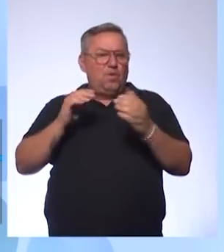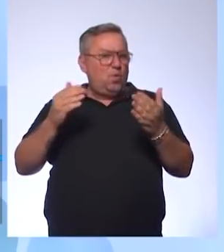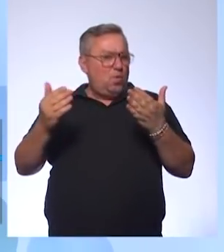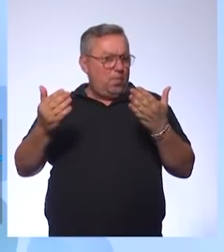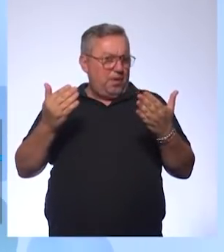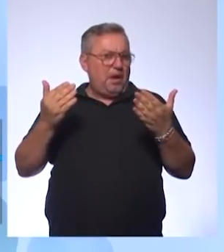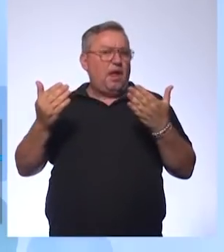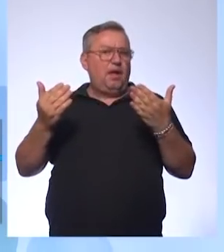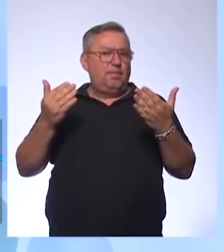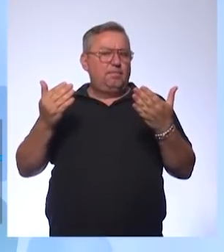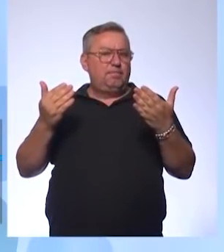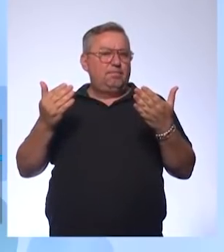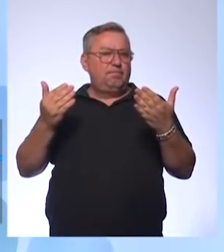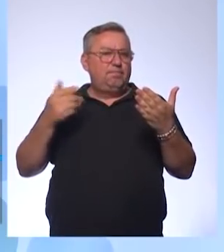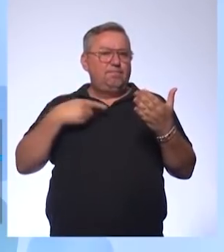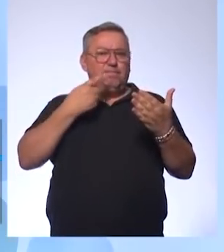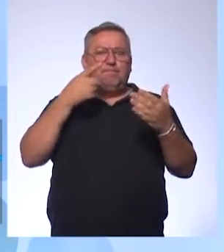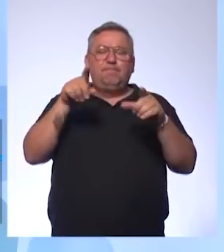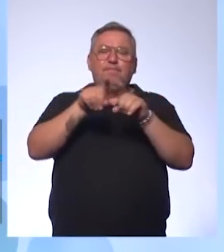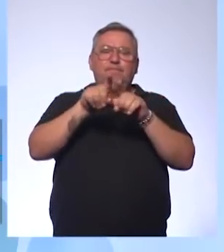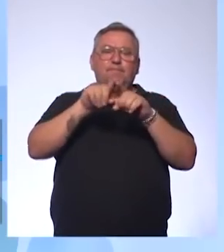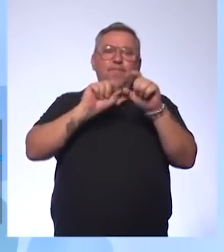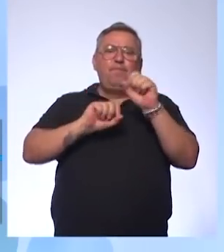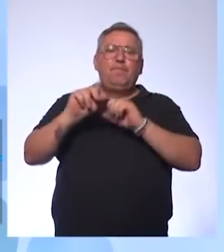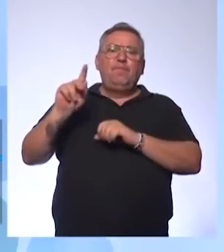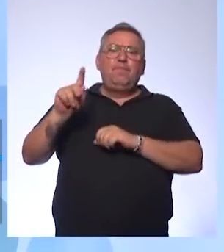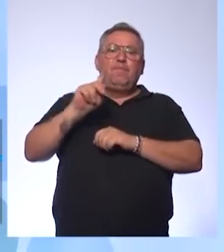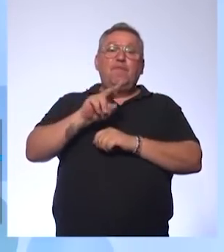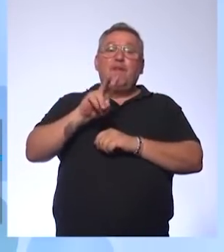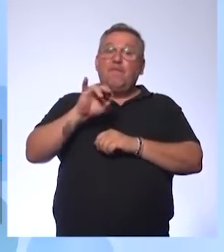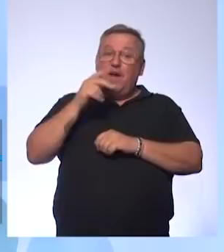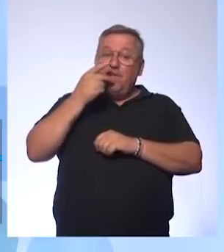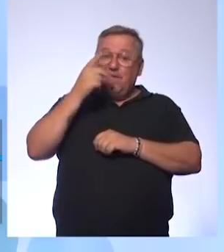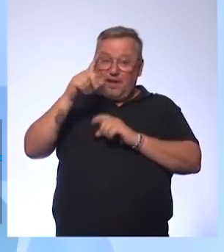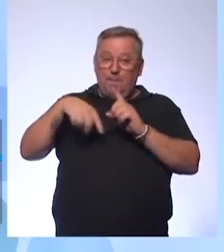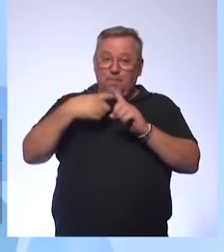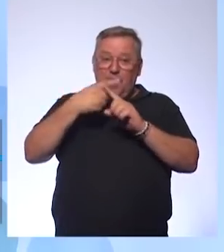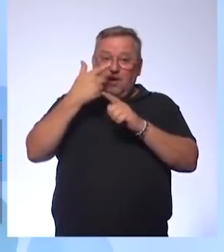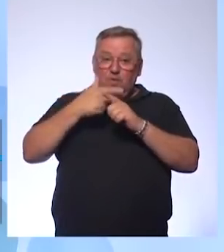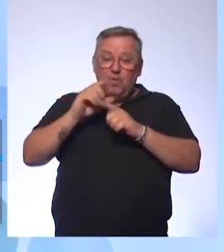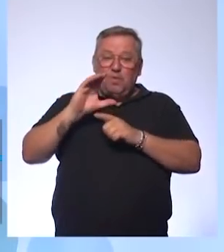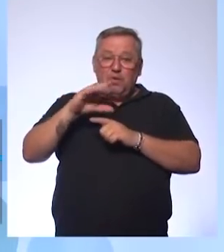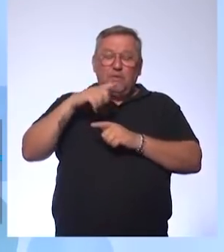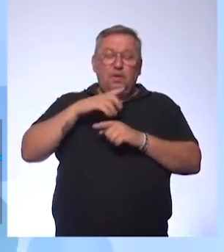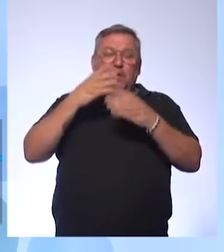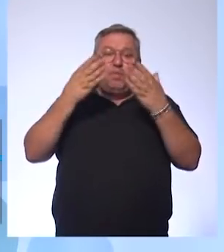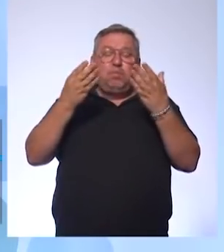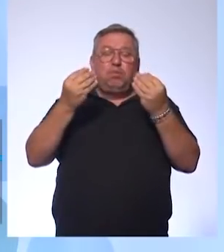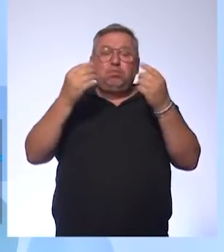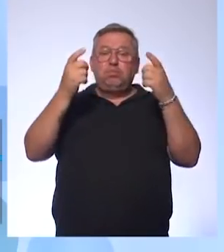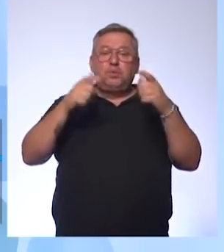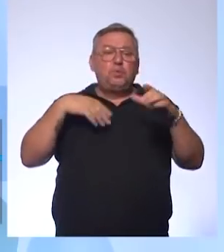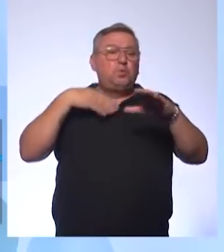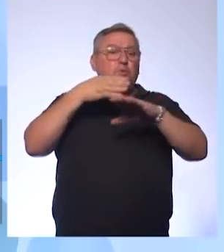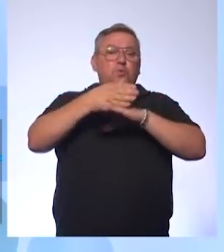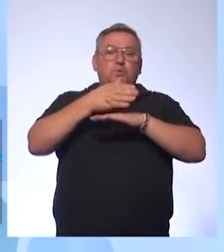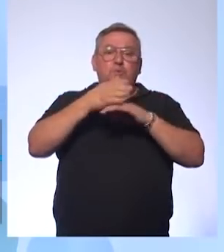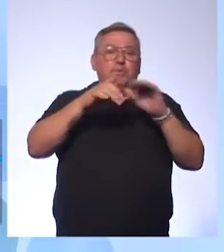comparação. Falaremos sobre isso, os professores vão falar mais sobre isso. Tem muitos lugares onde vocês podem